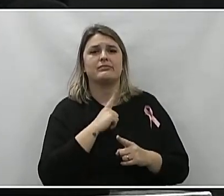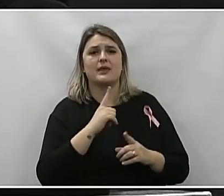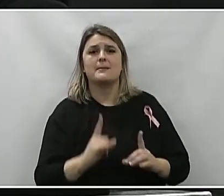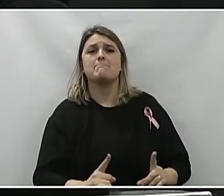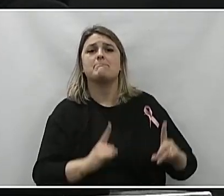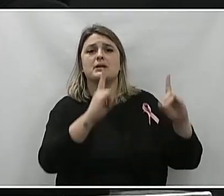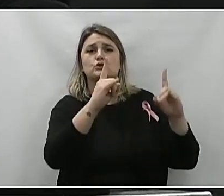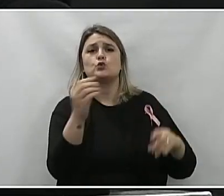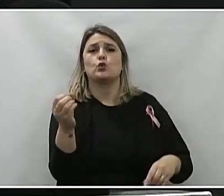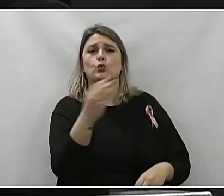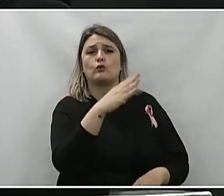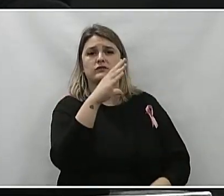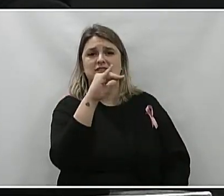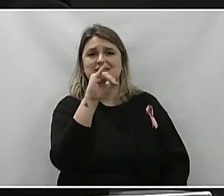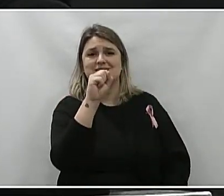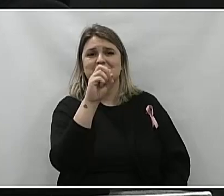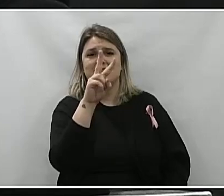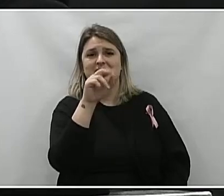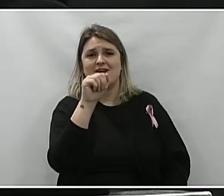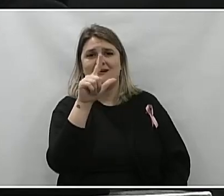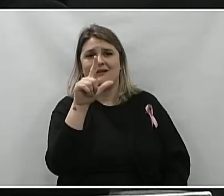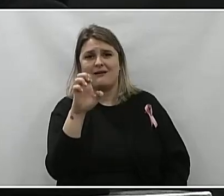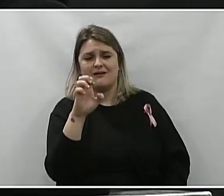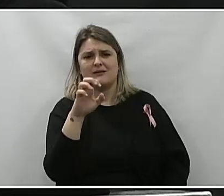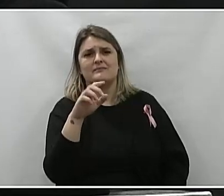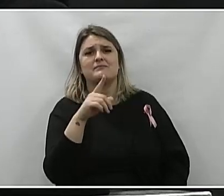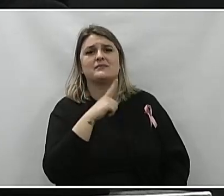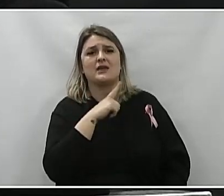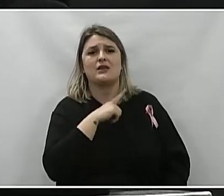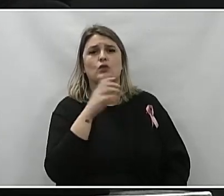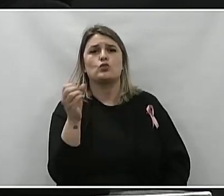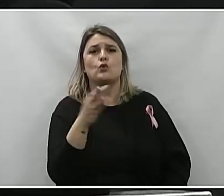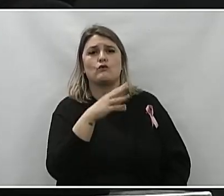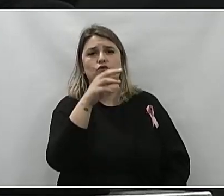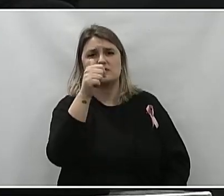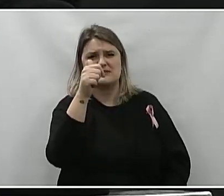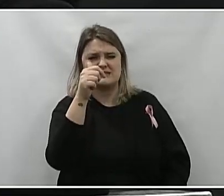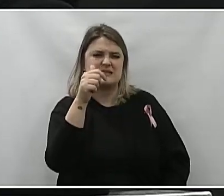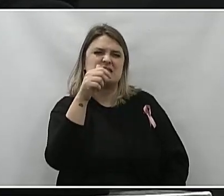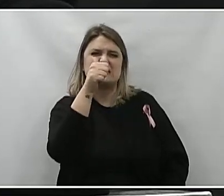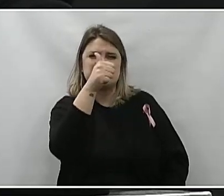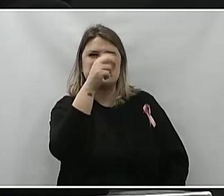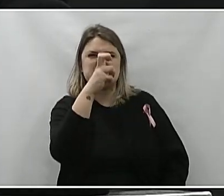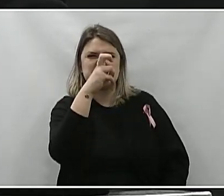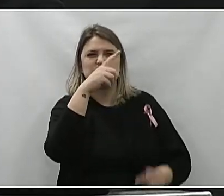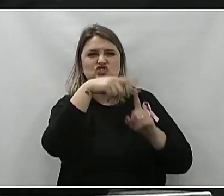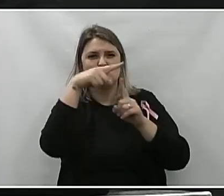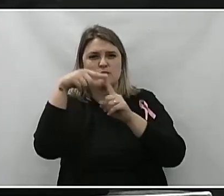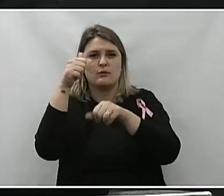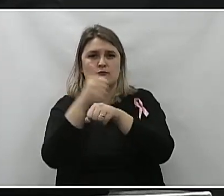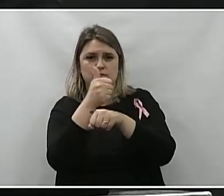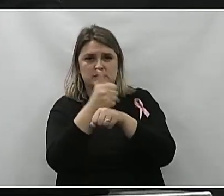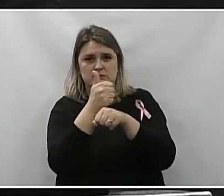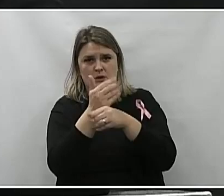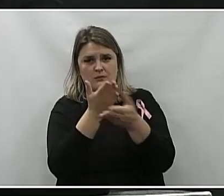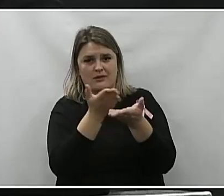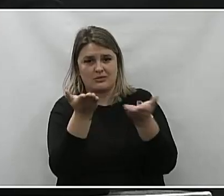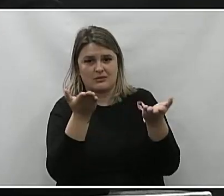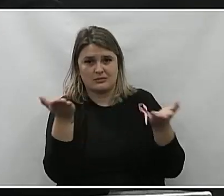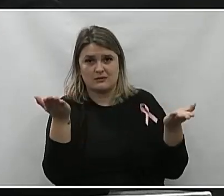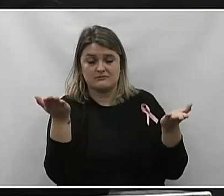um prédio novo do cisvale e aproximadamente 15 novas especialidades serão atendidas nesses Vale